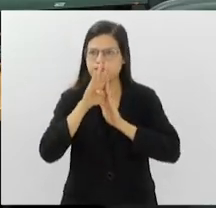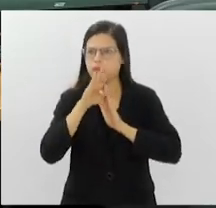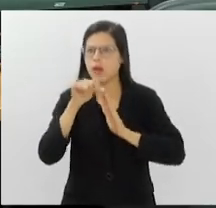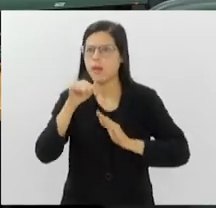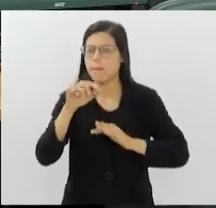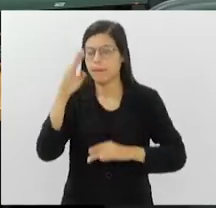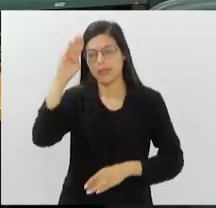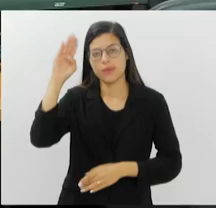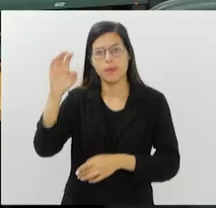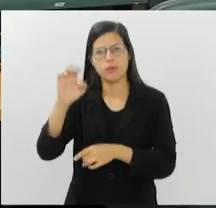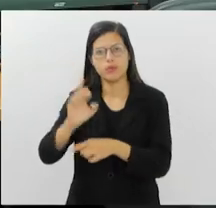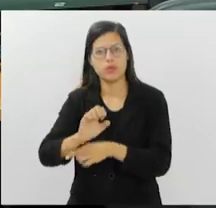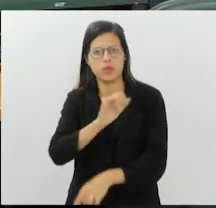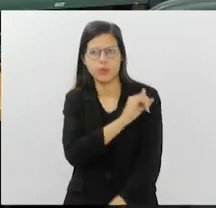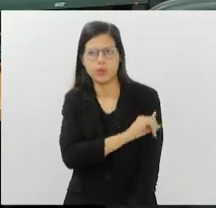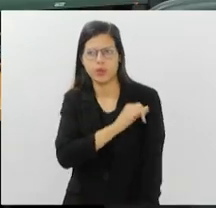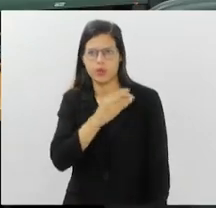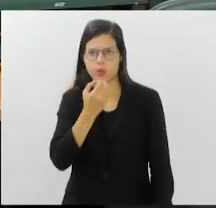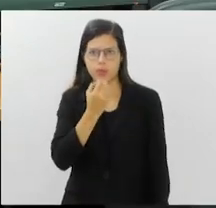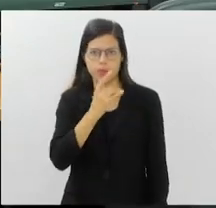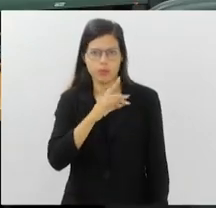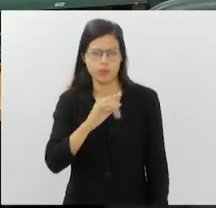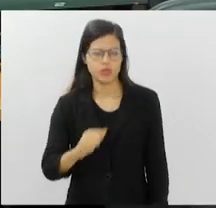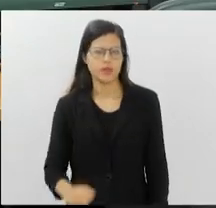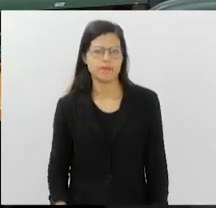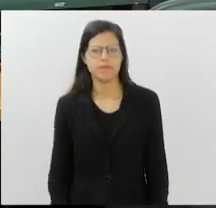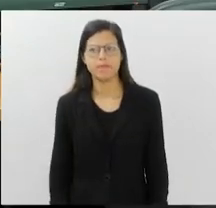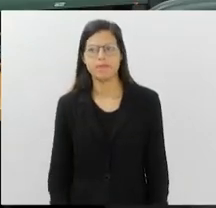estado do Rio de Janeiro. Bom dia, PV.